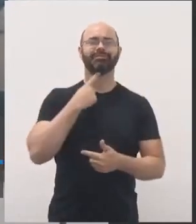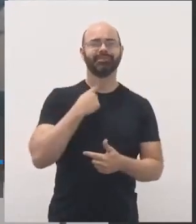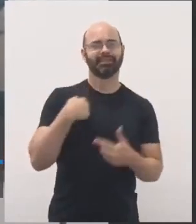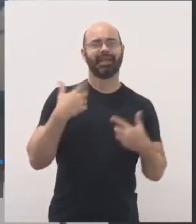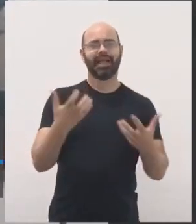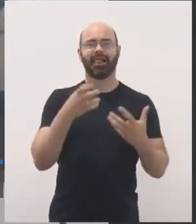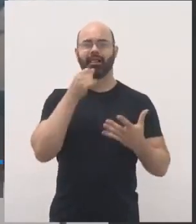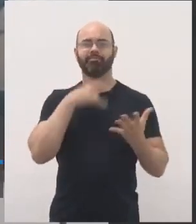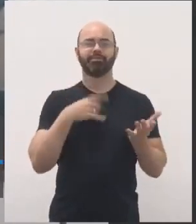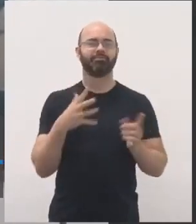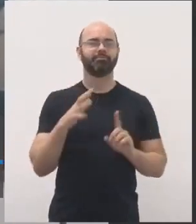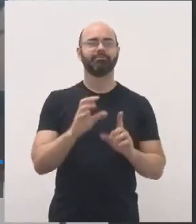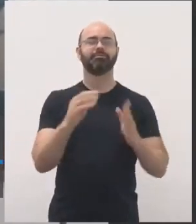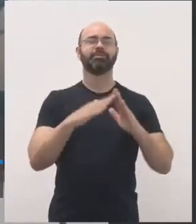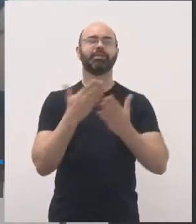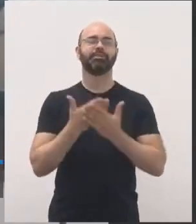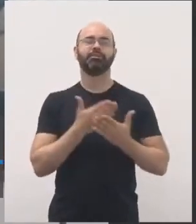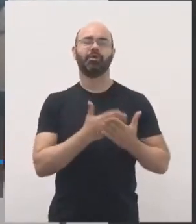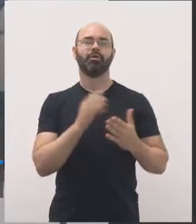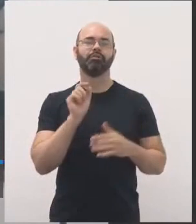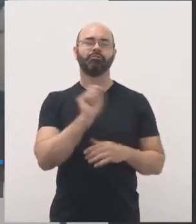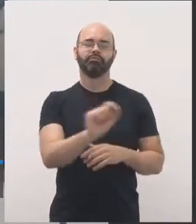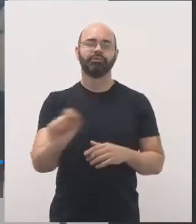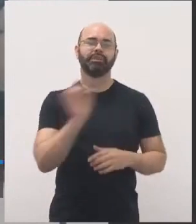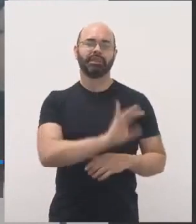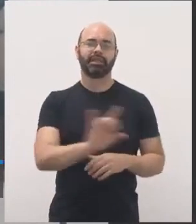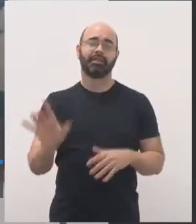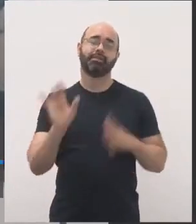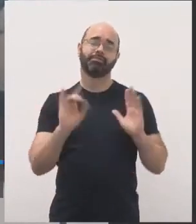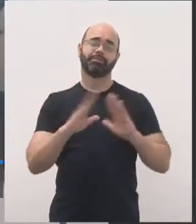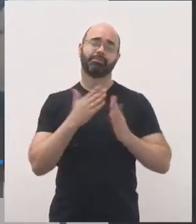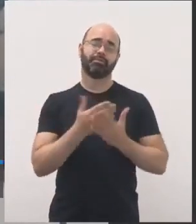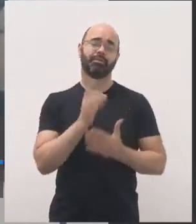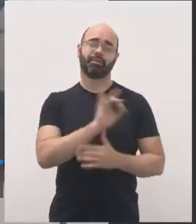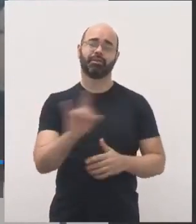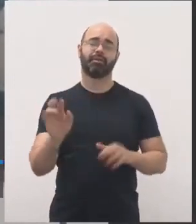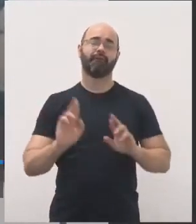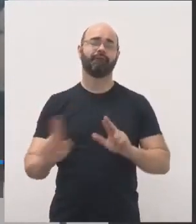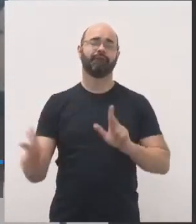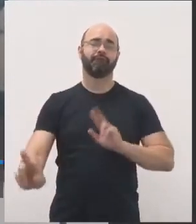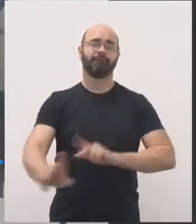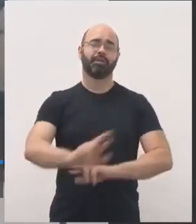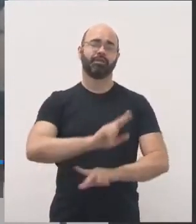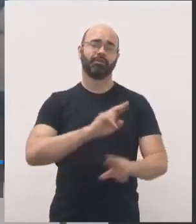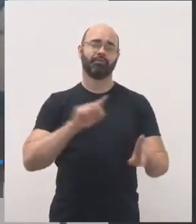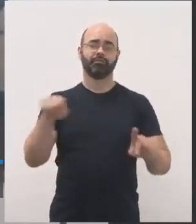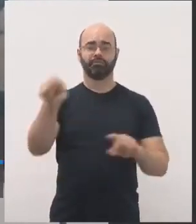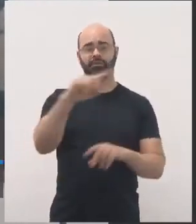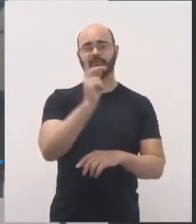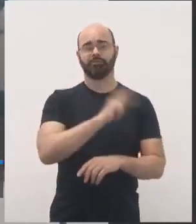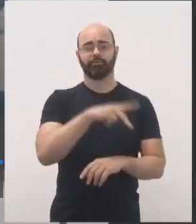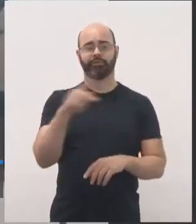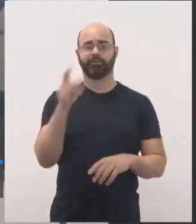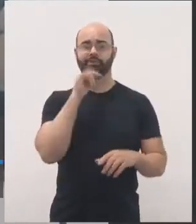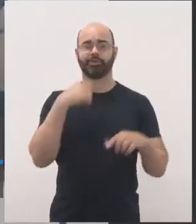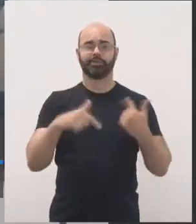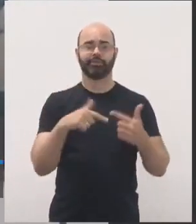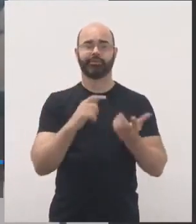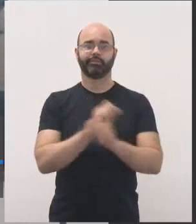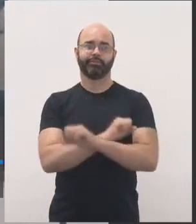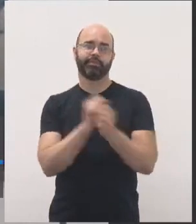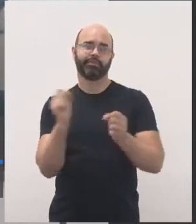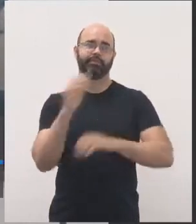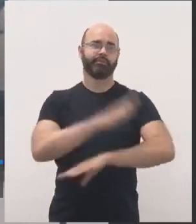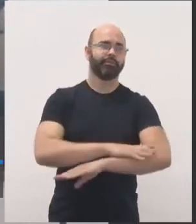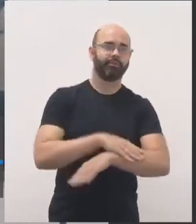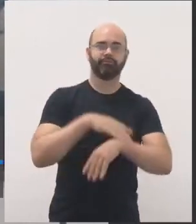o impacto em cada escola. Mas como cada escola é um universo, e você, professor, que trabalha em 2 ou 3 períodos na mesma escola ou em